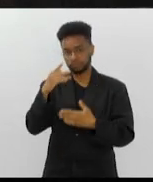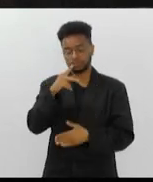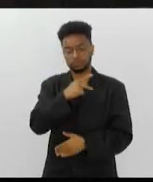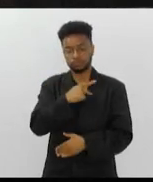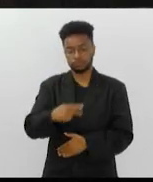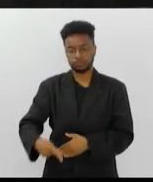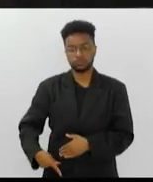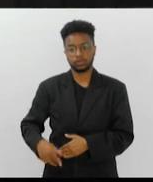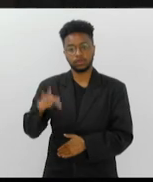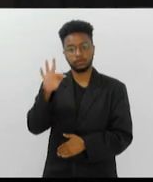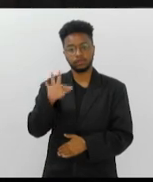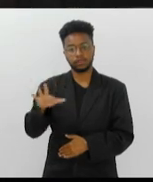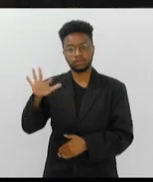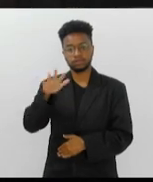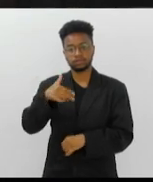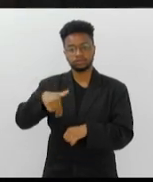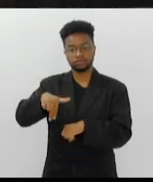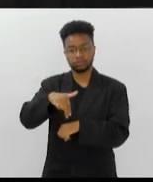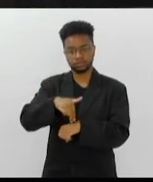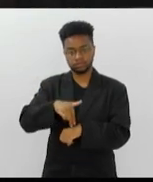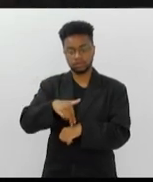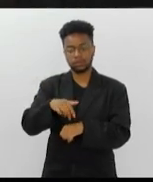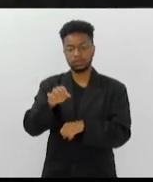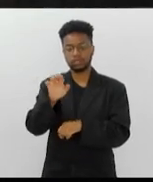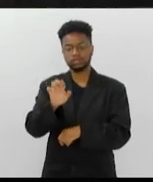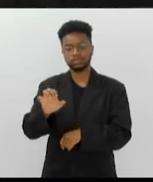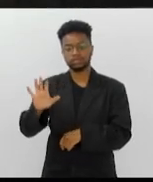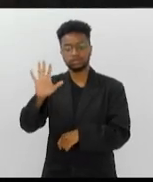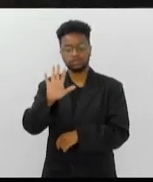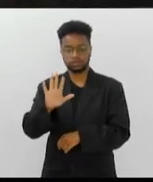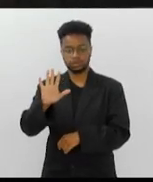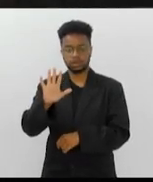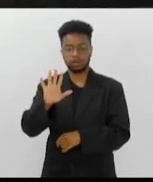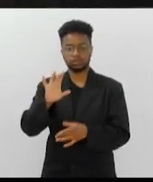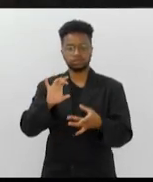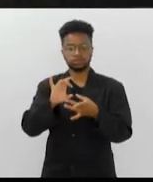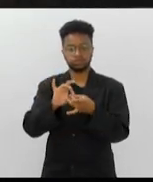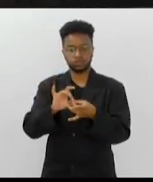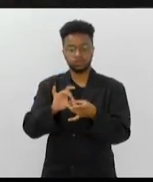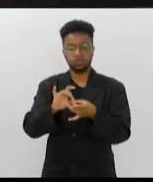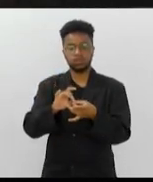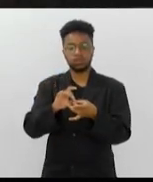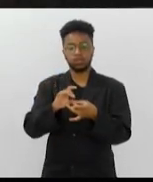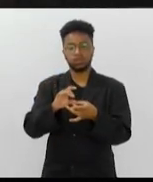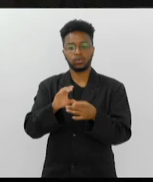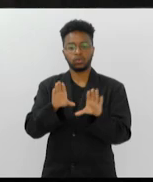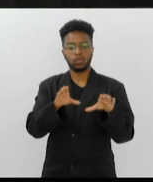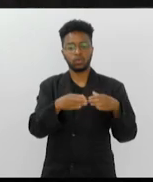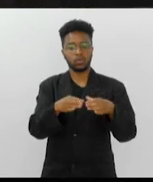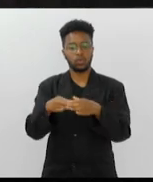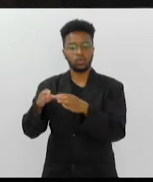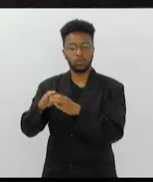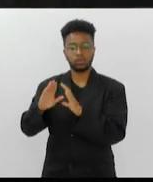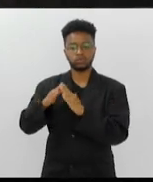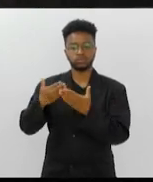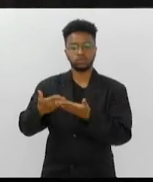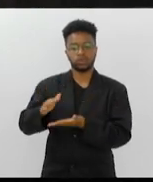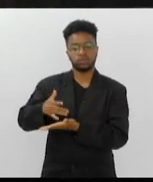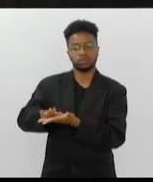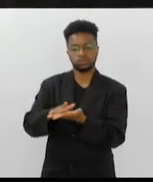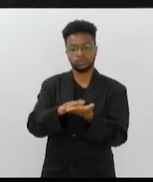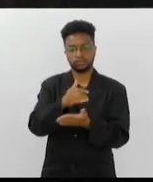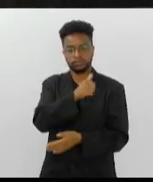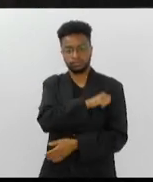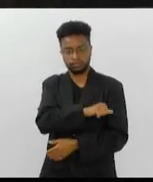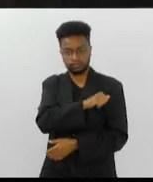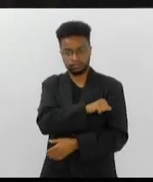da Federação Nacional e Estadual das ligas e escolas de samba do Rio de Janeiro, doutor